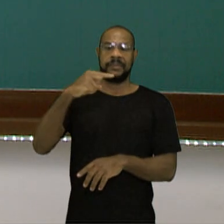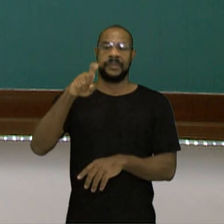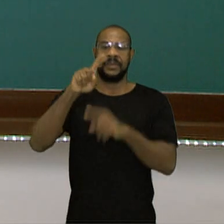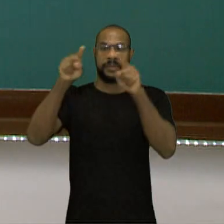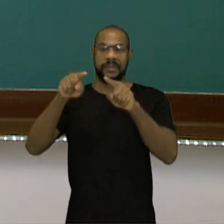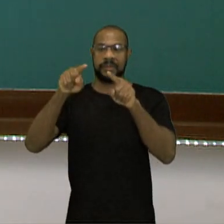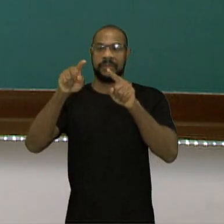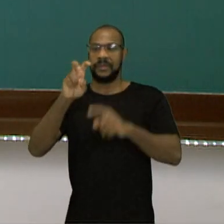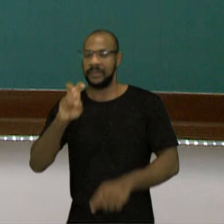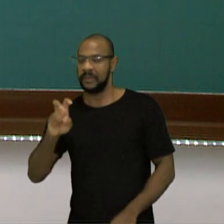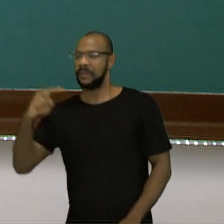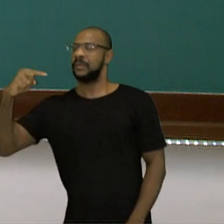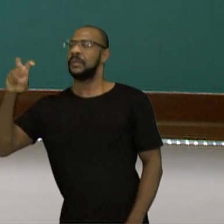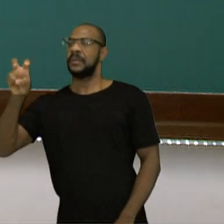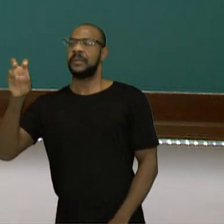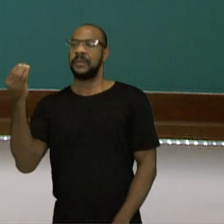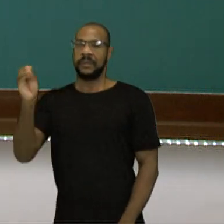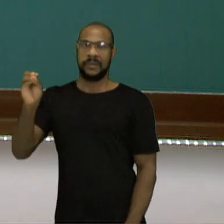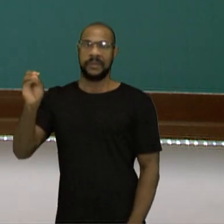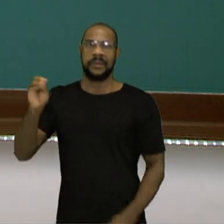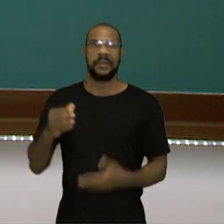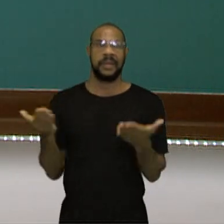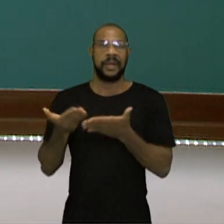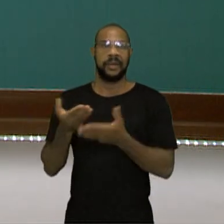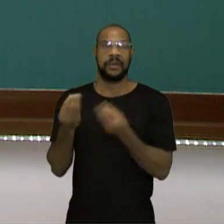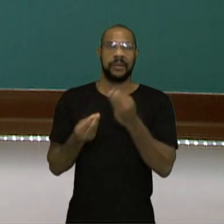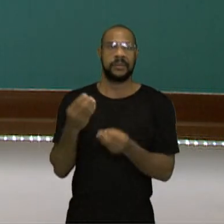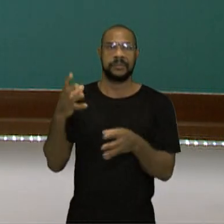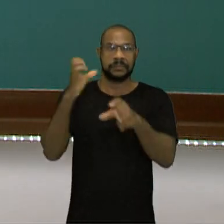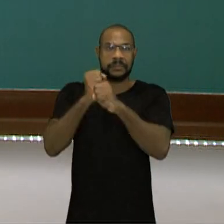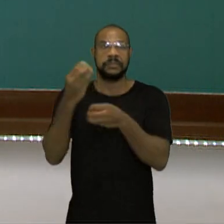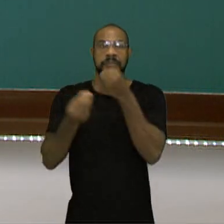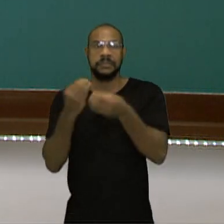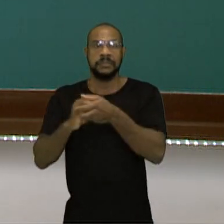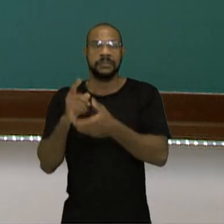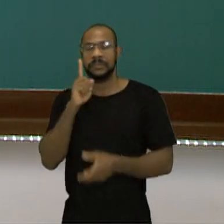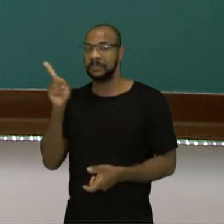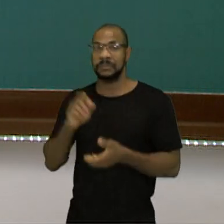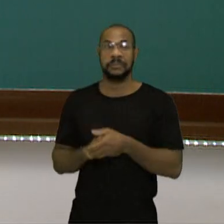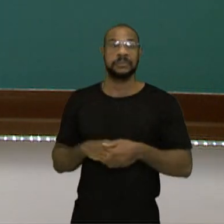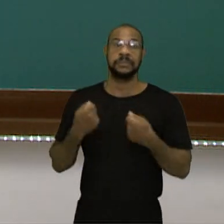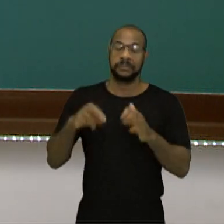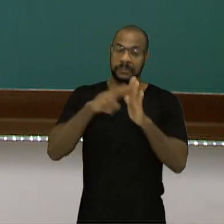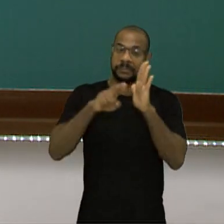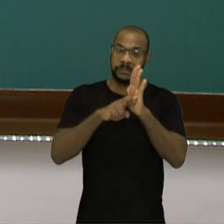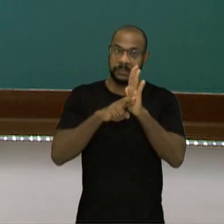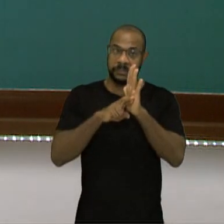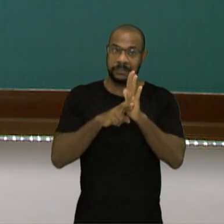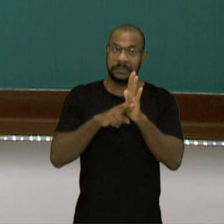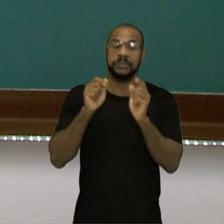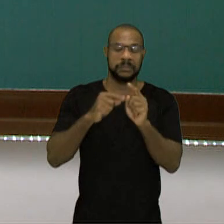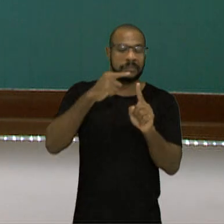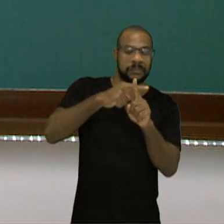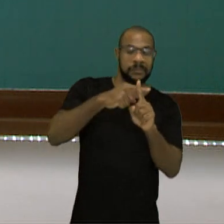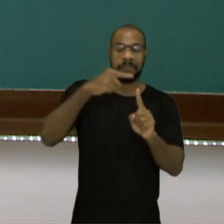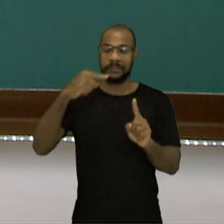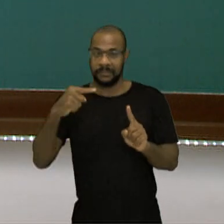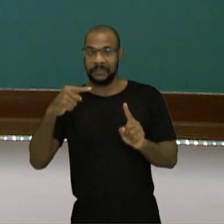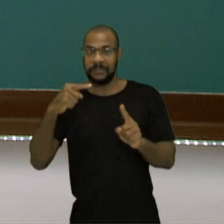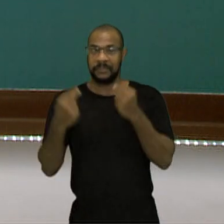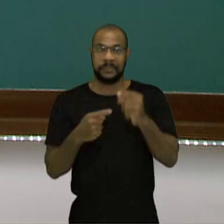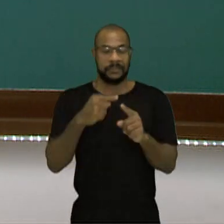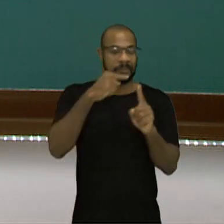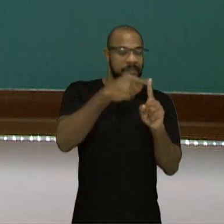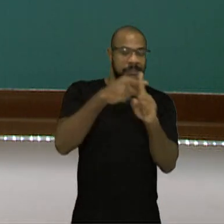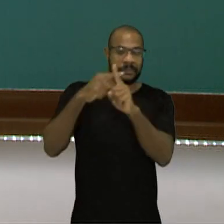5, a gente escreve como menos 5. E agora, para resolver essa expressão, a gente tem que usar a regrinha de sinais. Lembrando que sinais